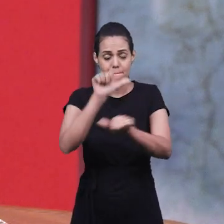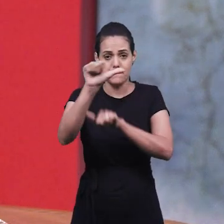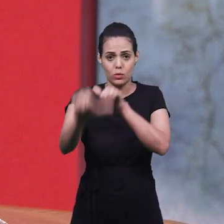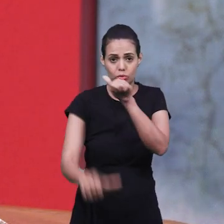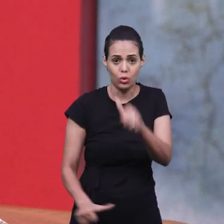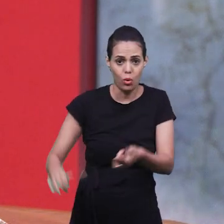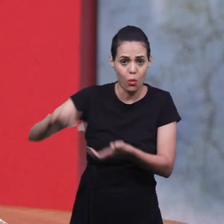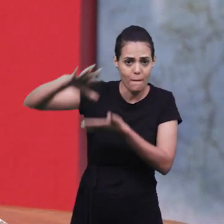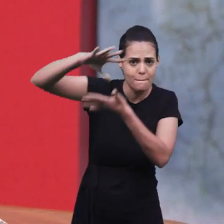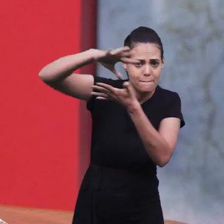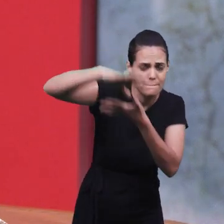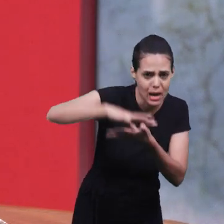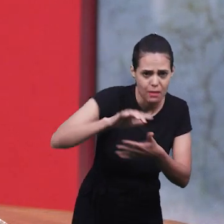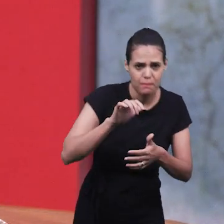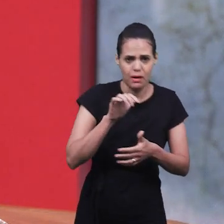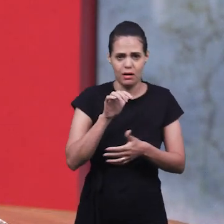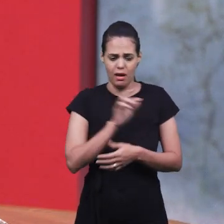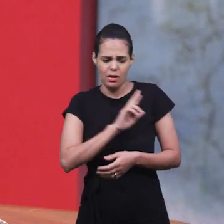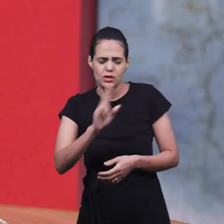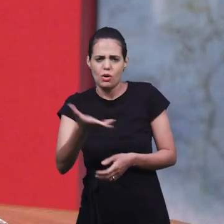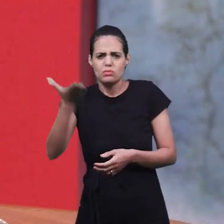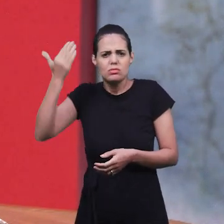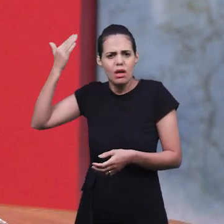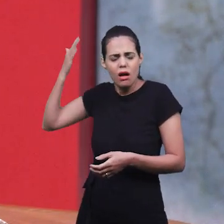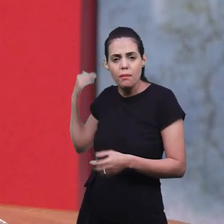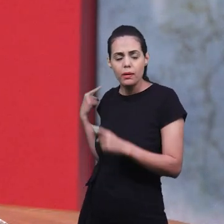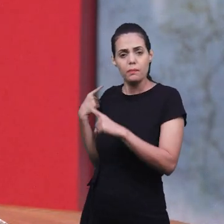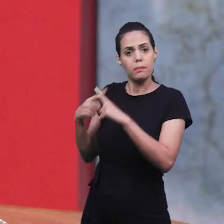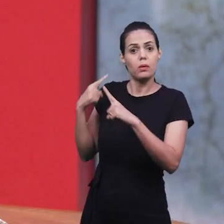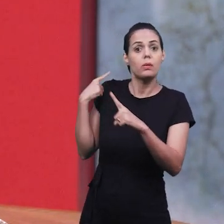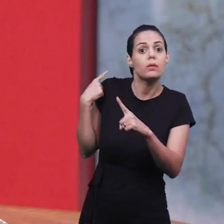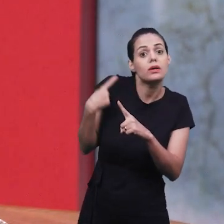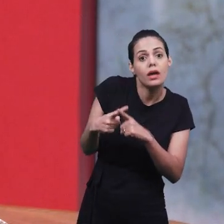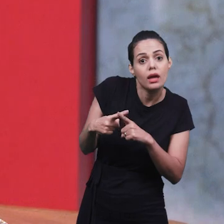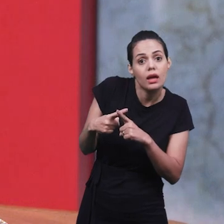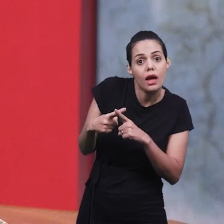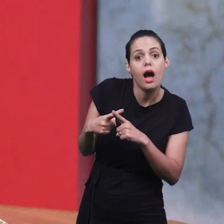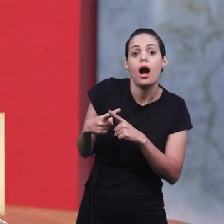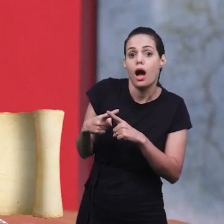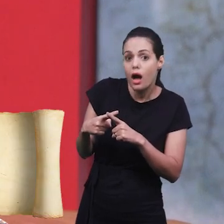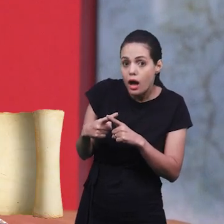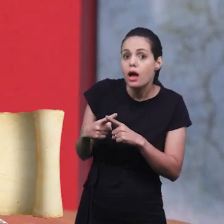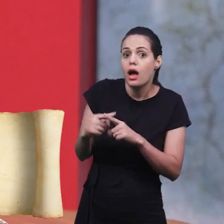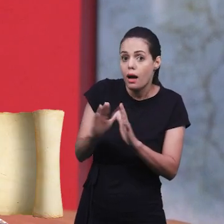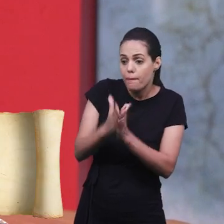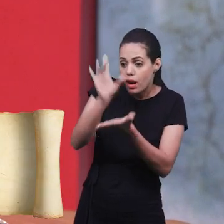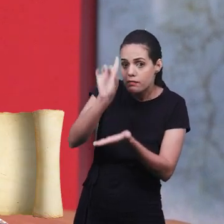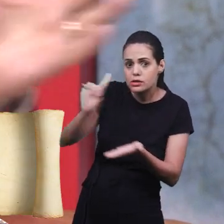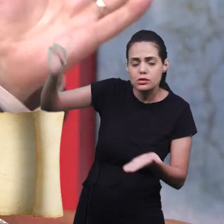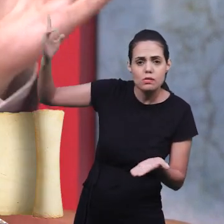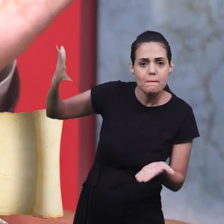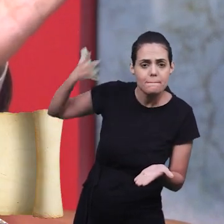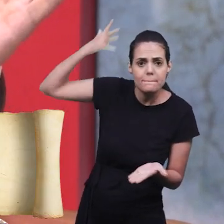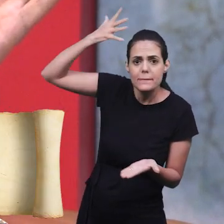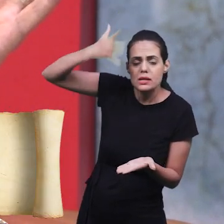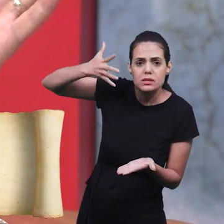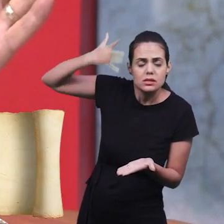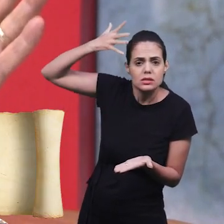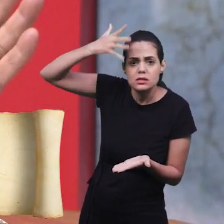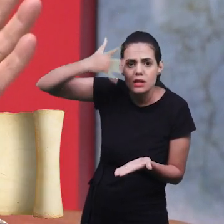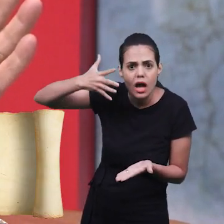religioso da época, porque toda a palavra de Deus, o evangelho do Senhor Jesus, chegou a